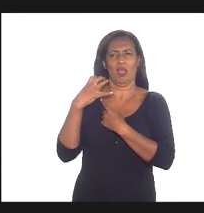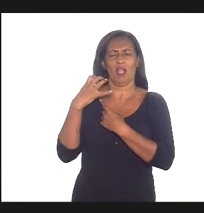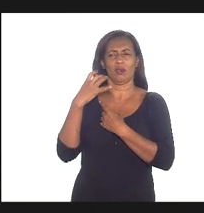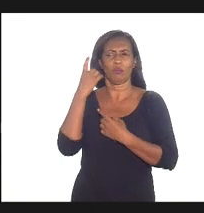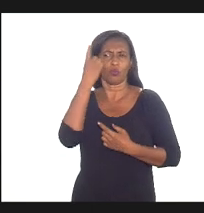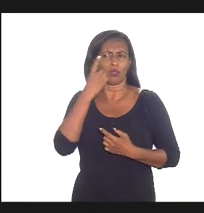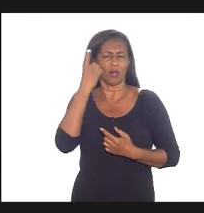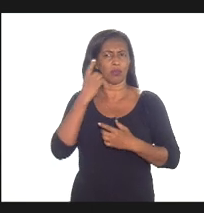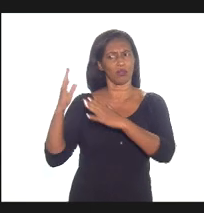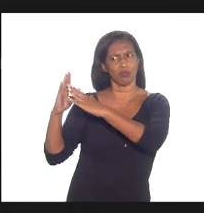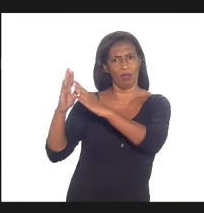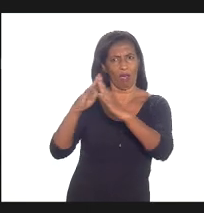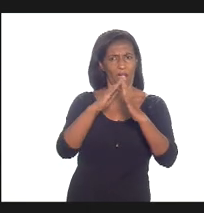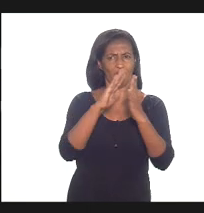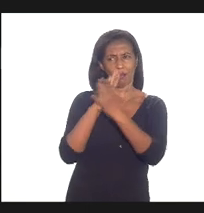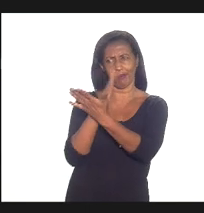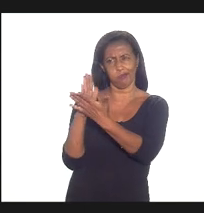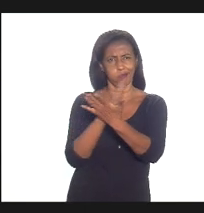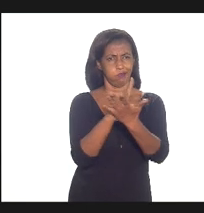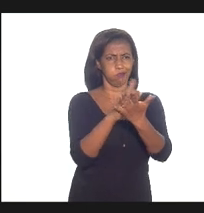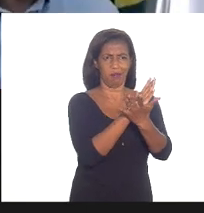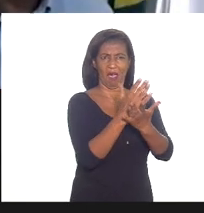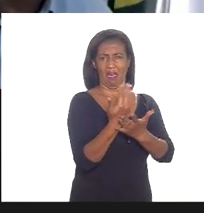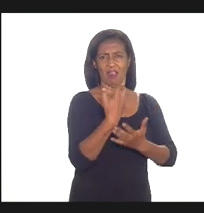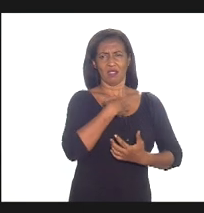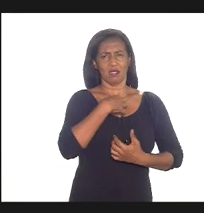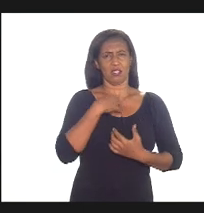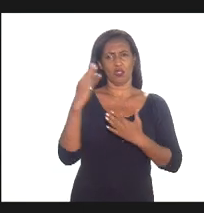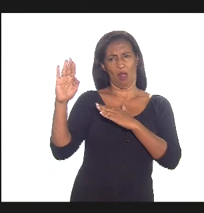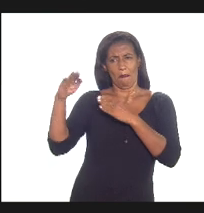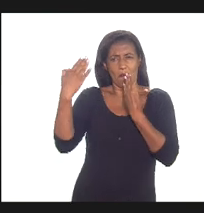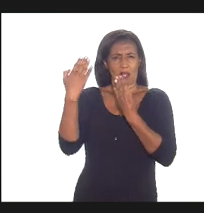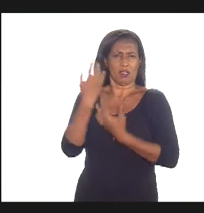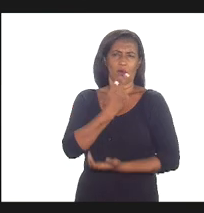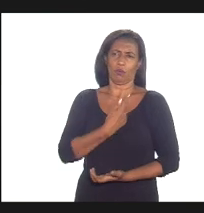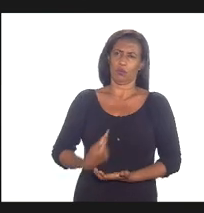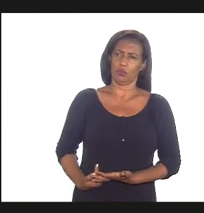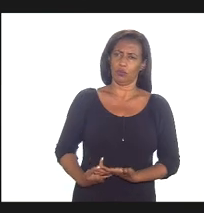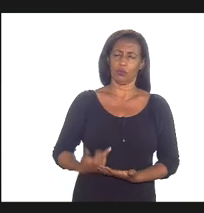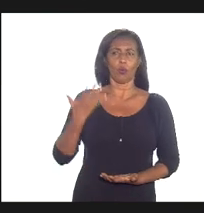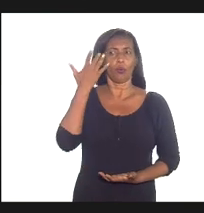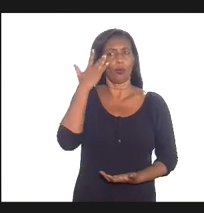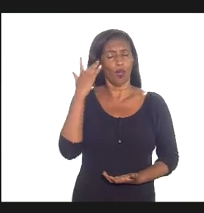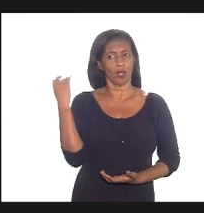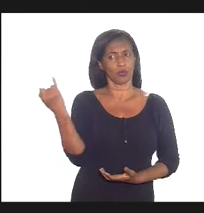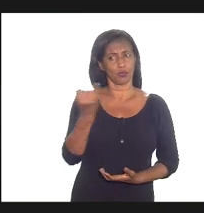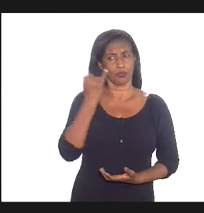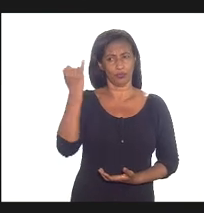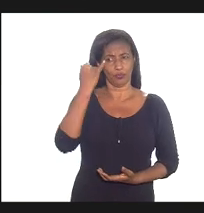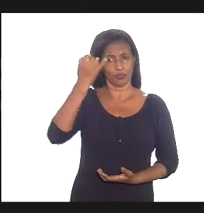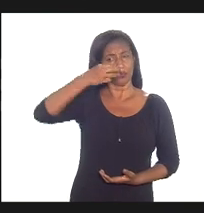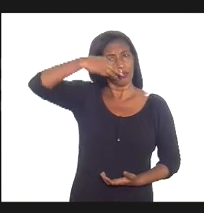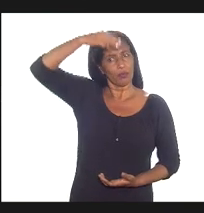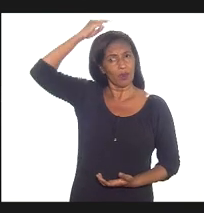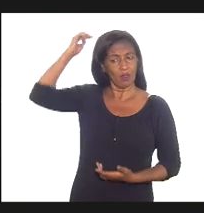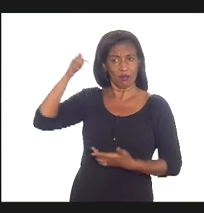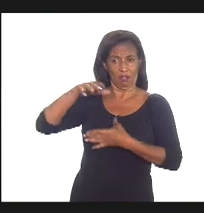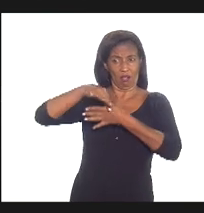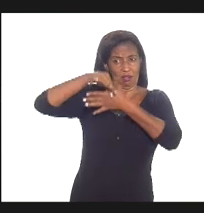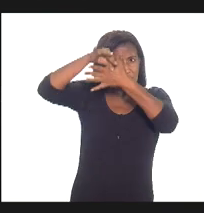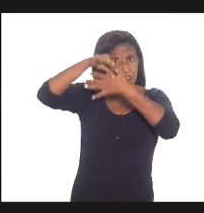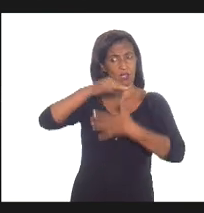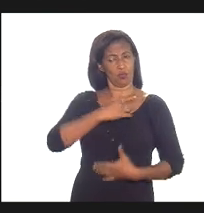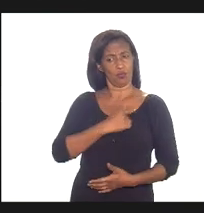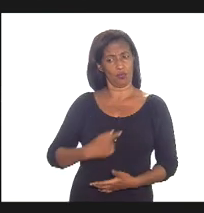deputados da casa, alguns deputados, que estão se sentindo ameaçados pelo governador. Então, eu acho importante o deputado Márcio Pacheco, que é líder do governo, tirar